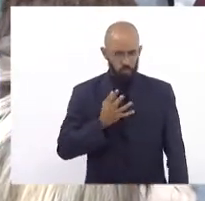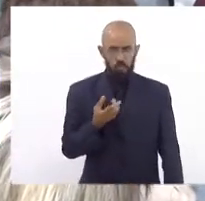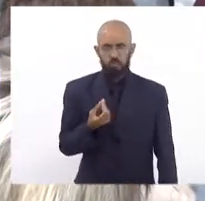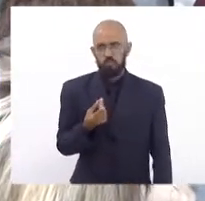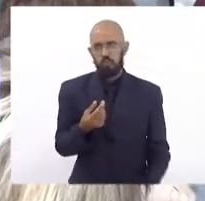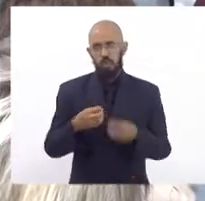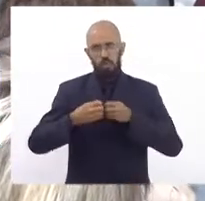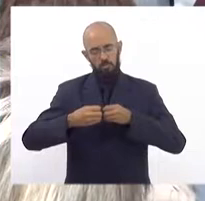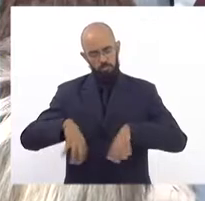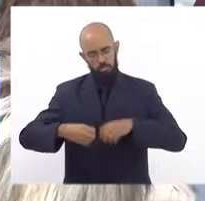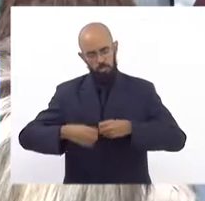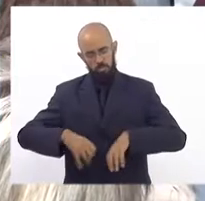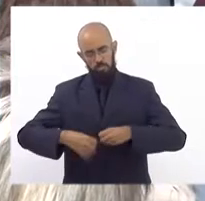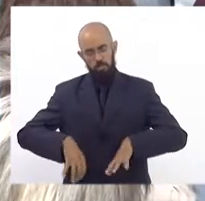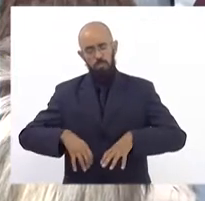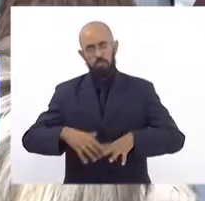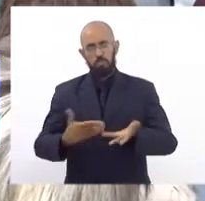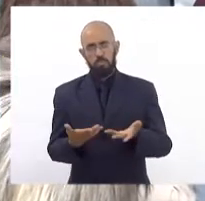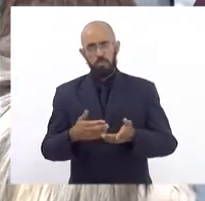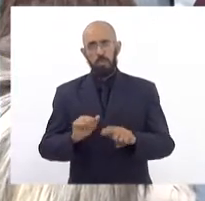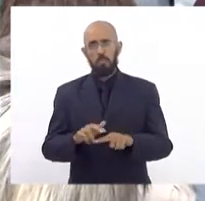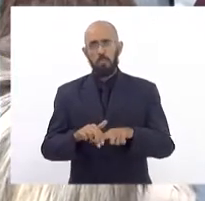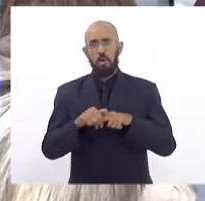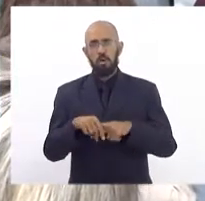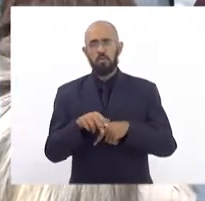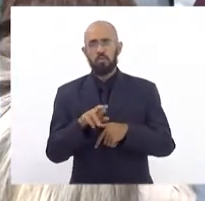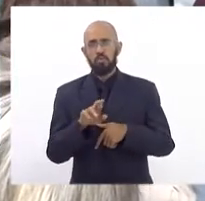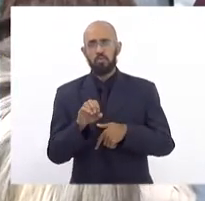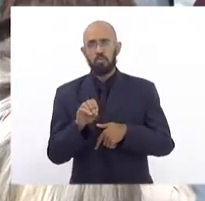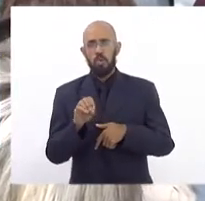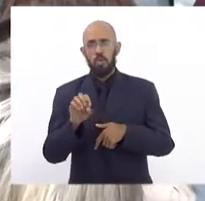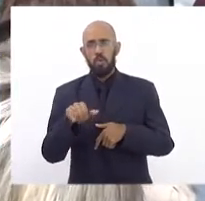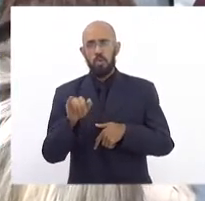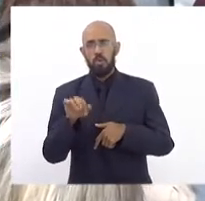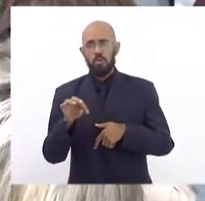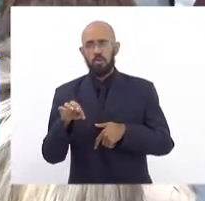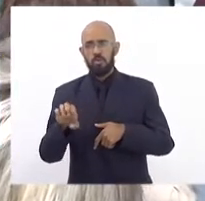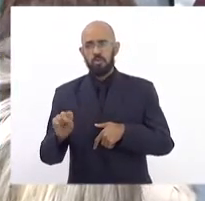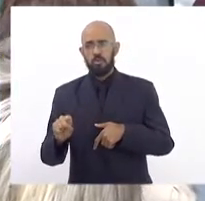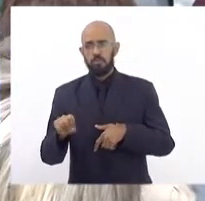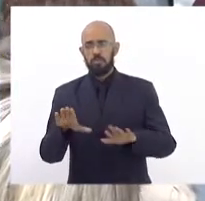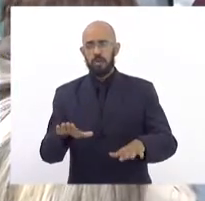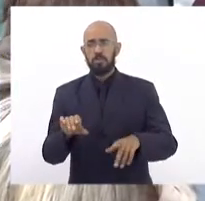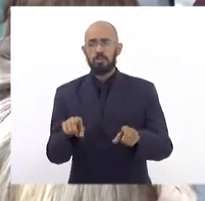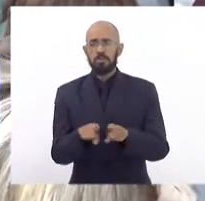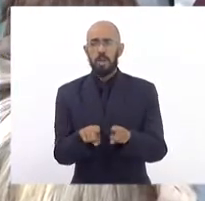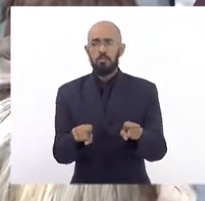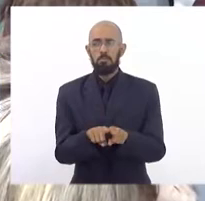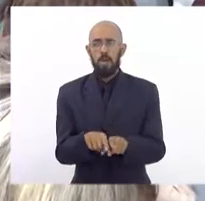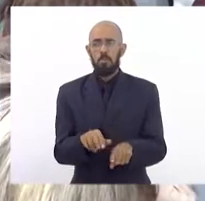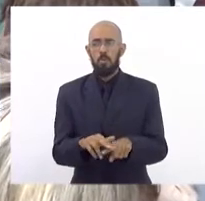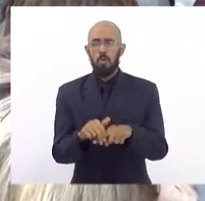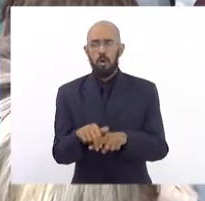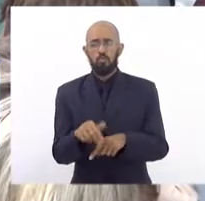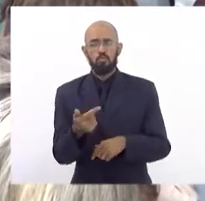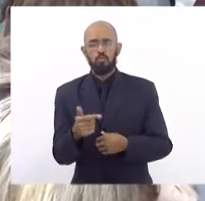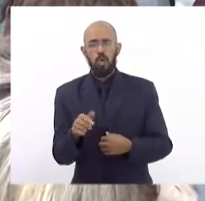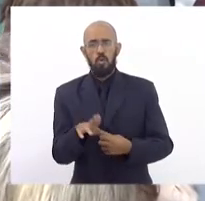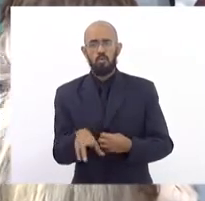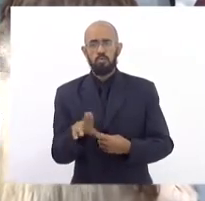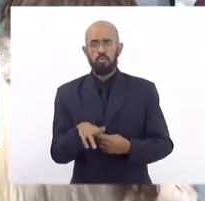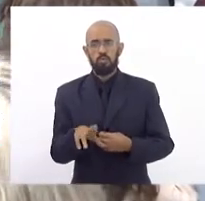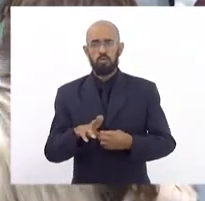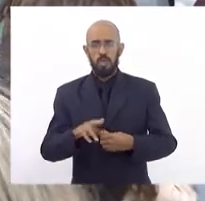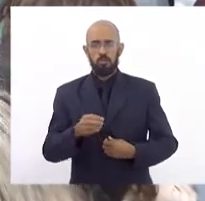está perdendo, não só por conta dos royalties, mas também por conta de não estar usando esse gás